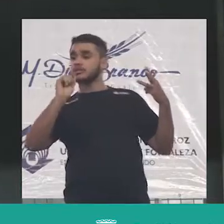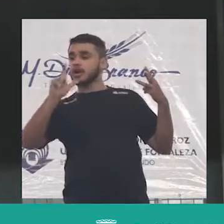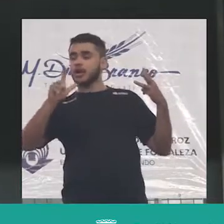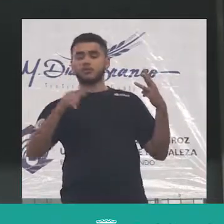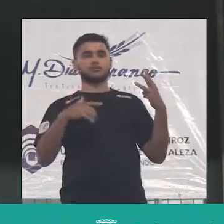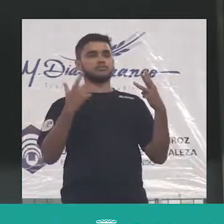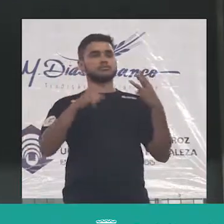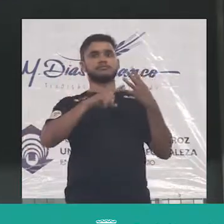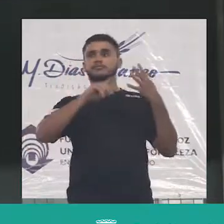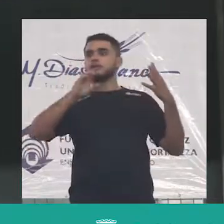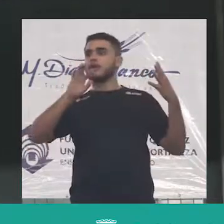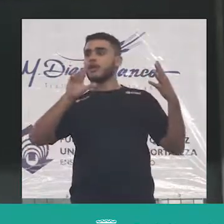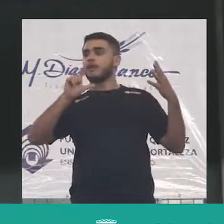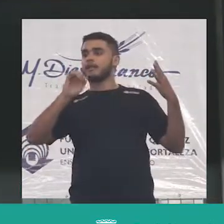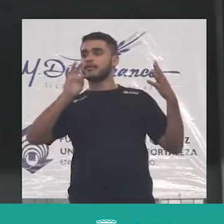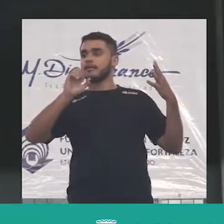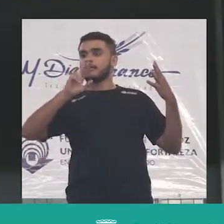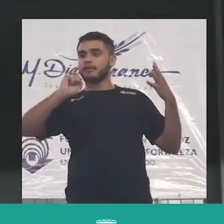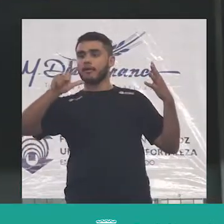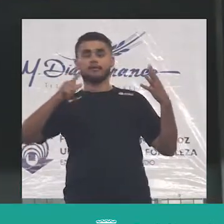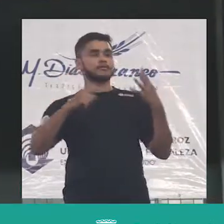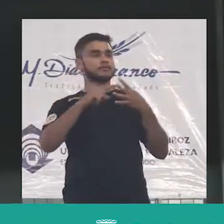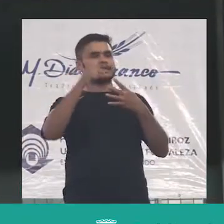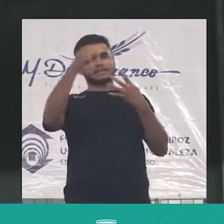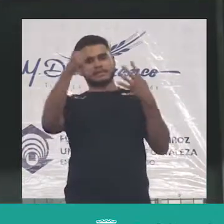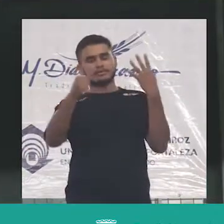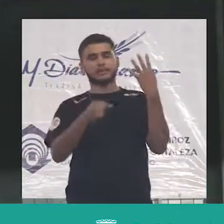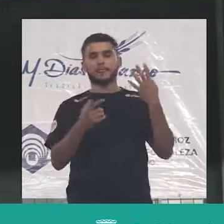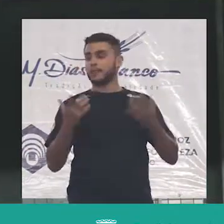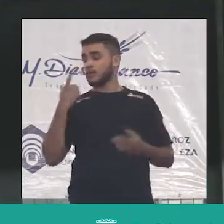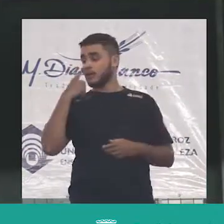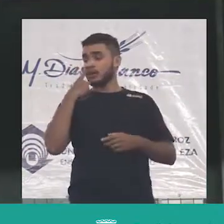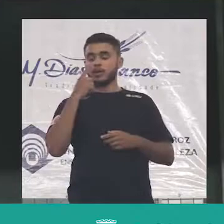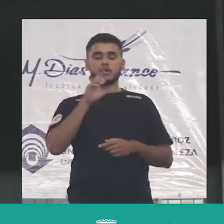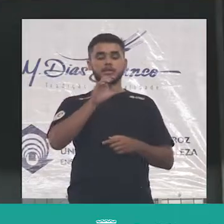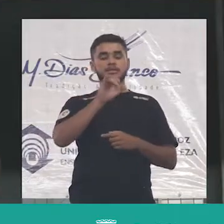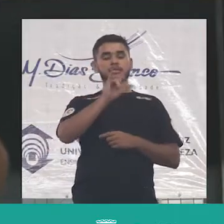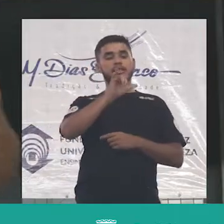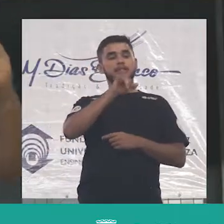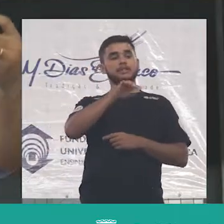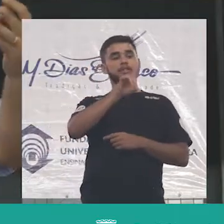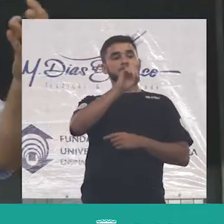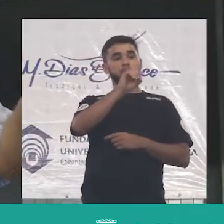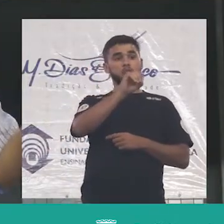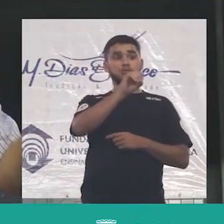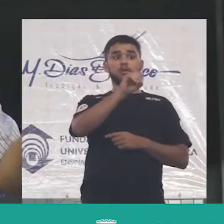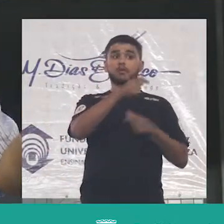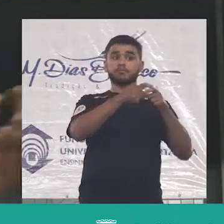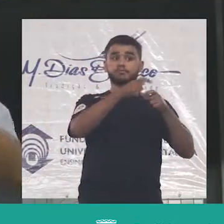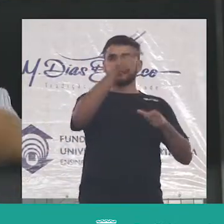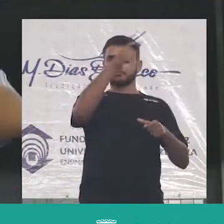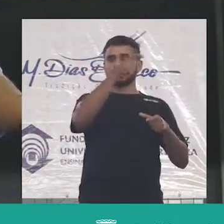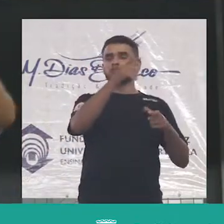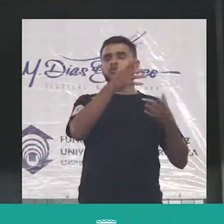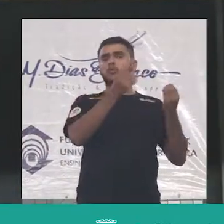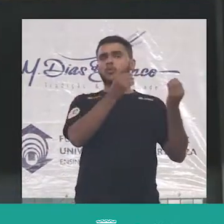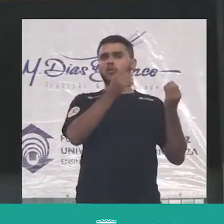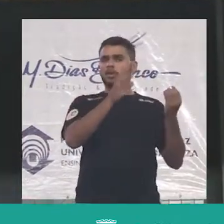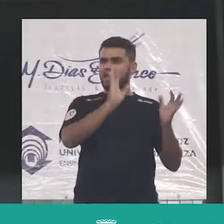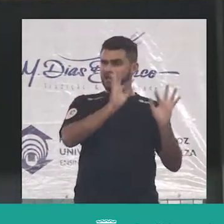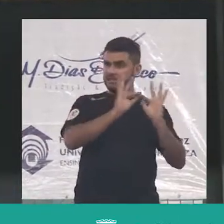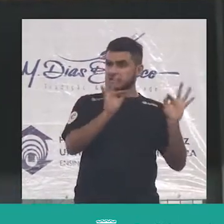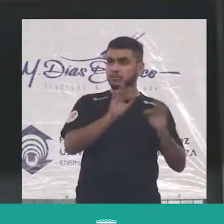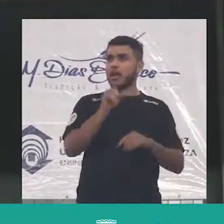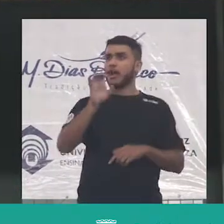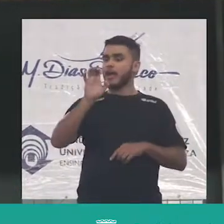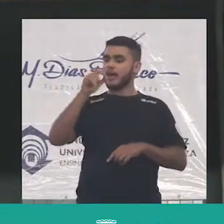frente. Qual a diferença entre falar cilindro e cilindro equilátero? Então é isso que a gente vai conversar a